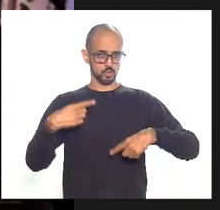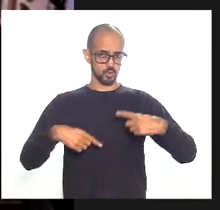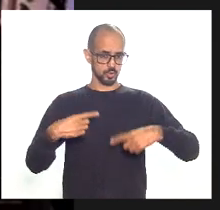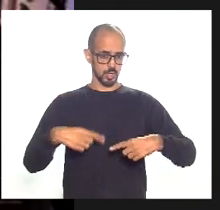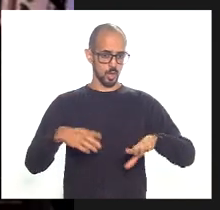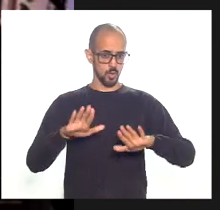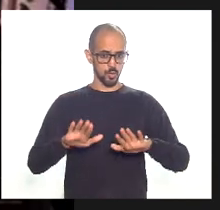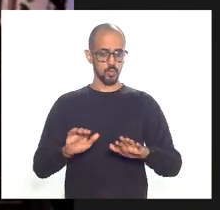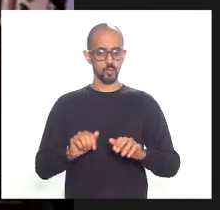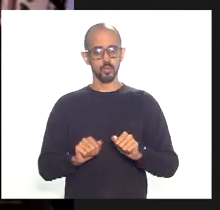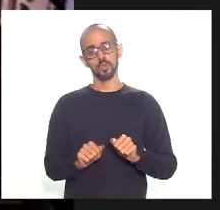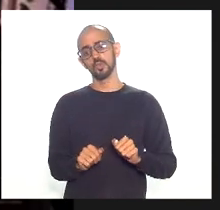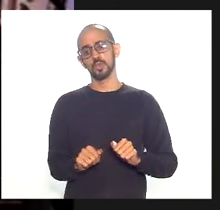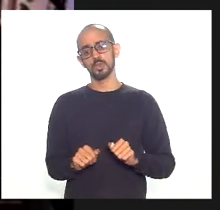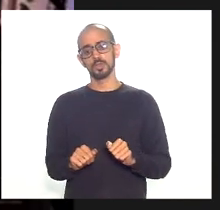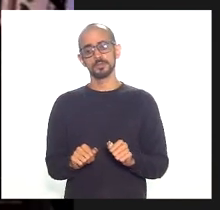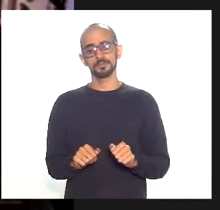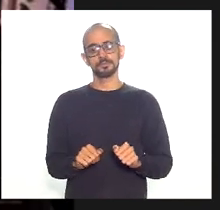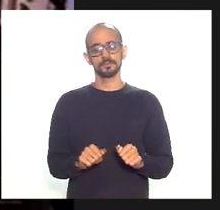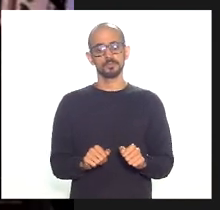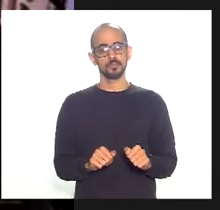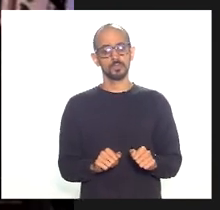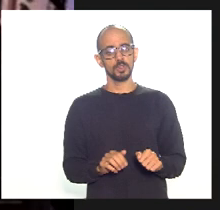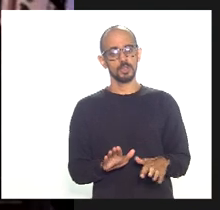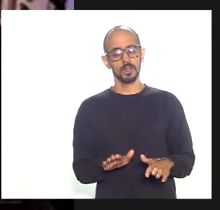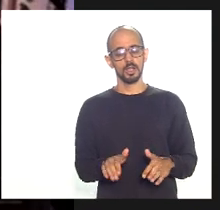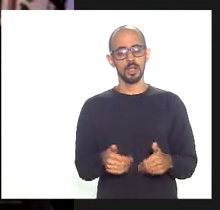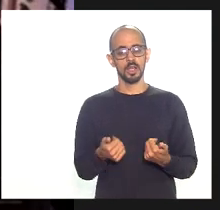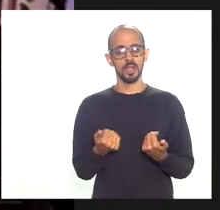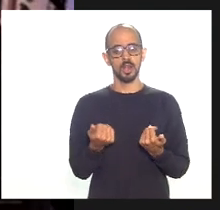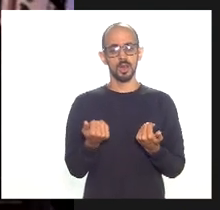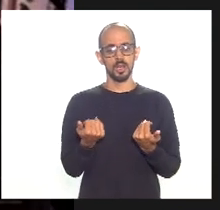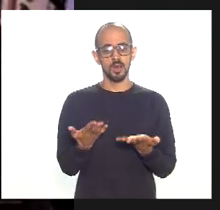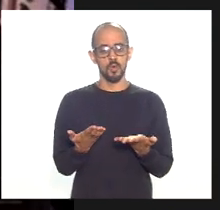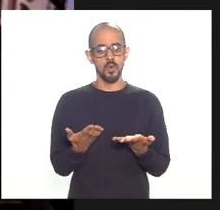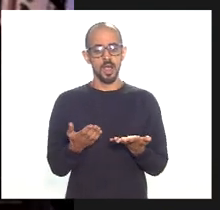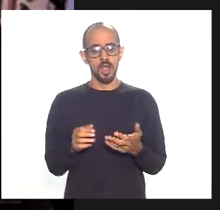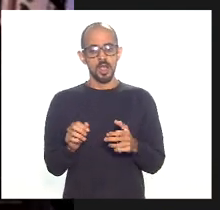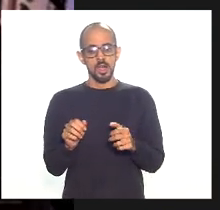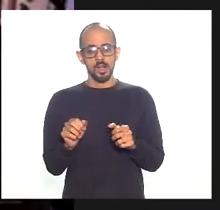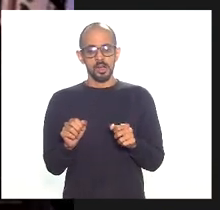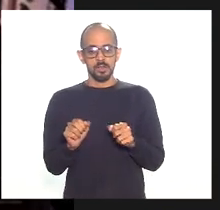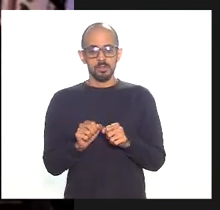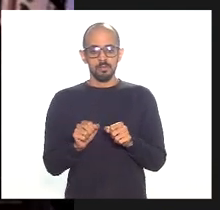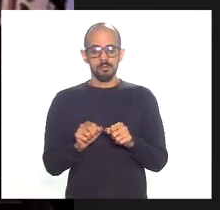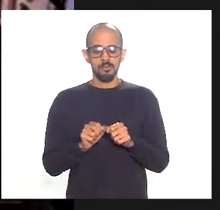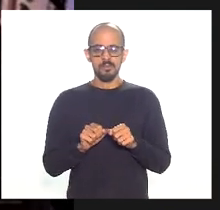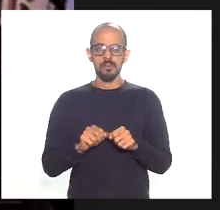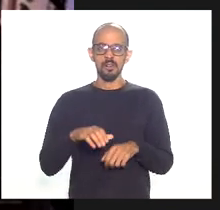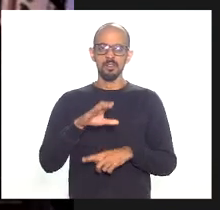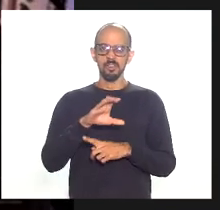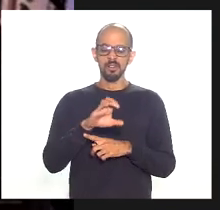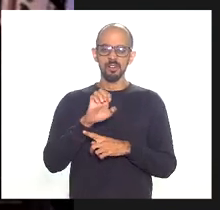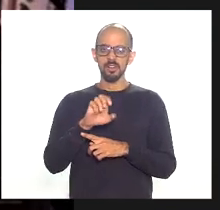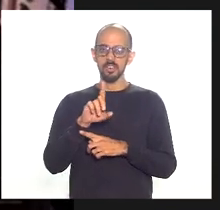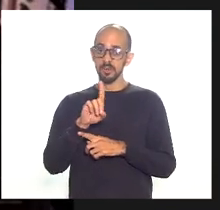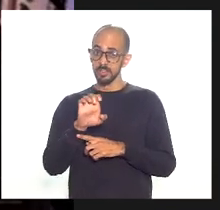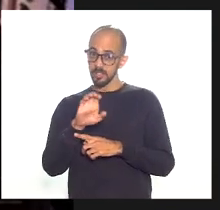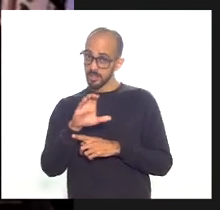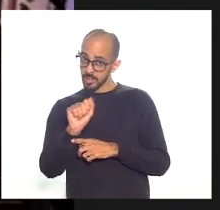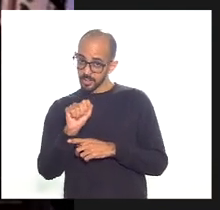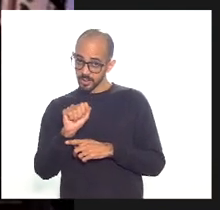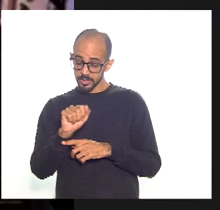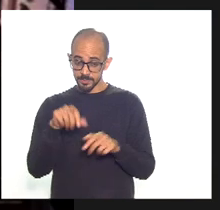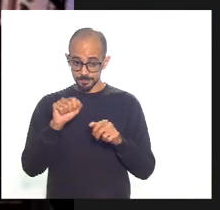e colocada em andamento, e ele calhou das contribuições do SEDECA chegar exatamente